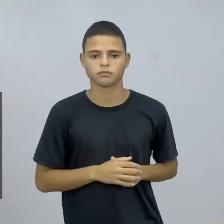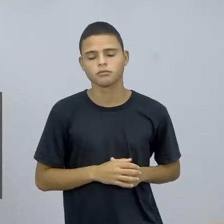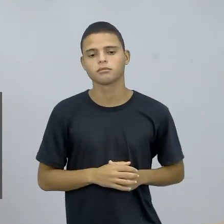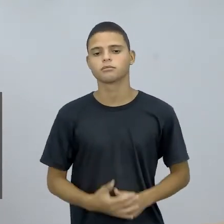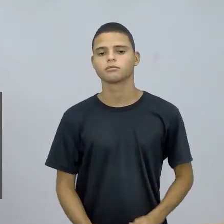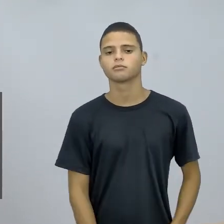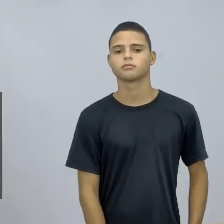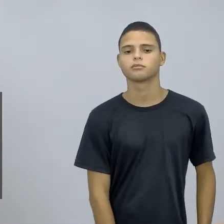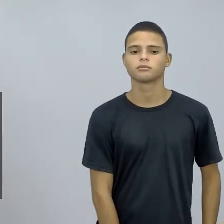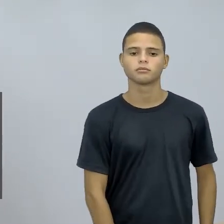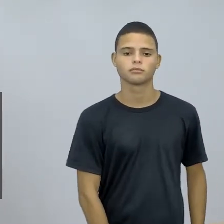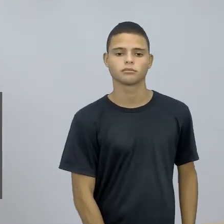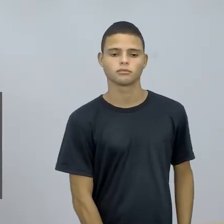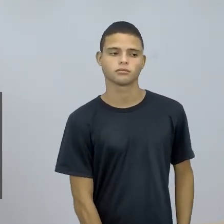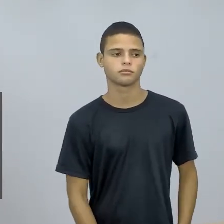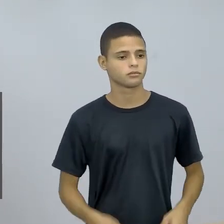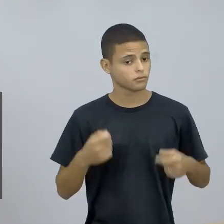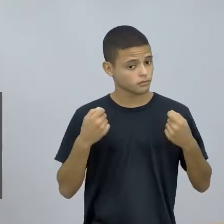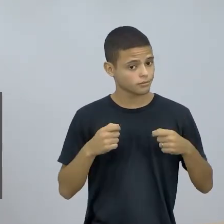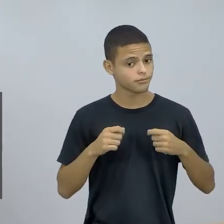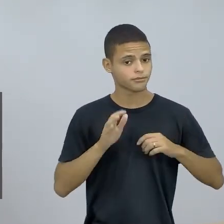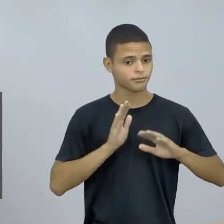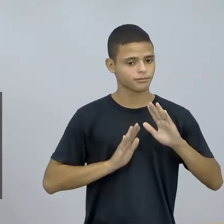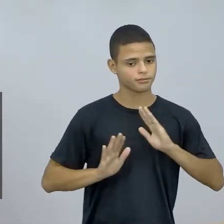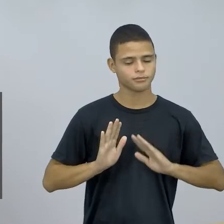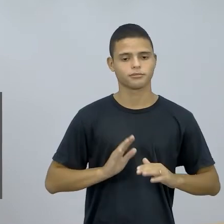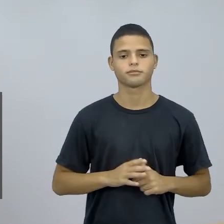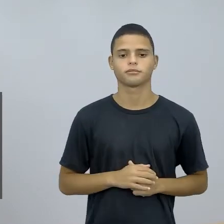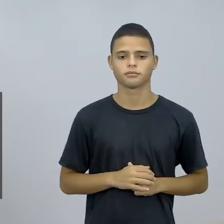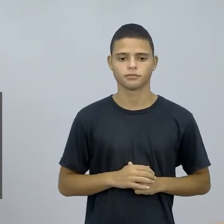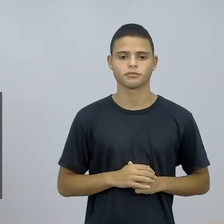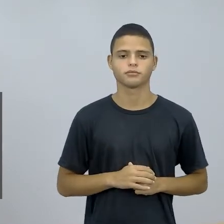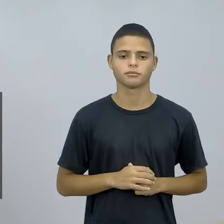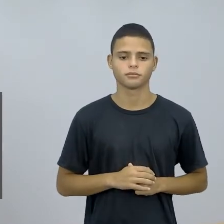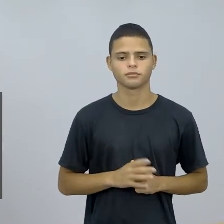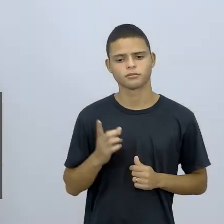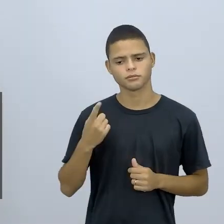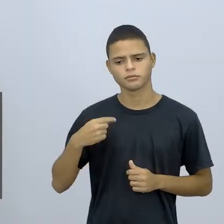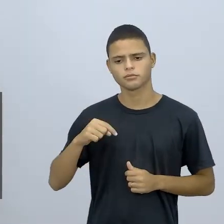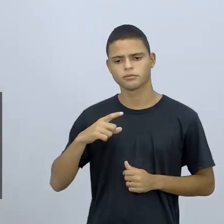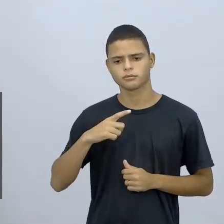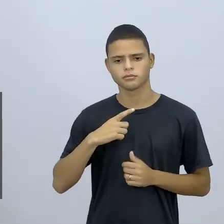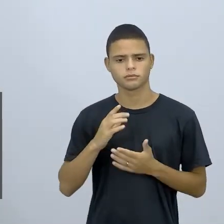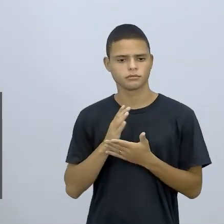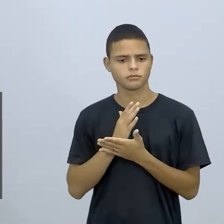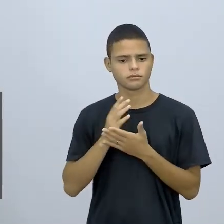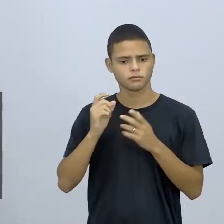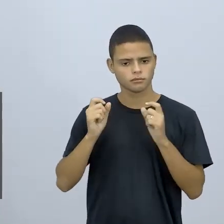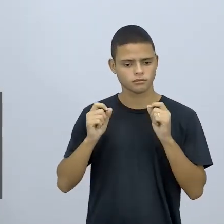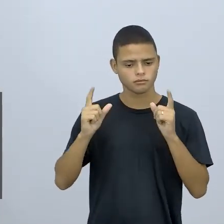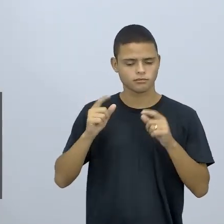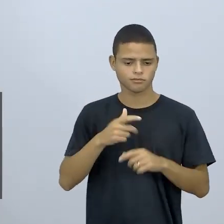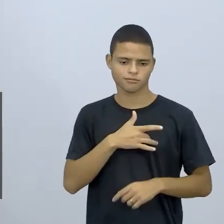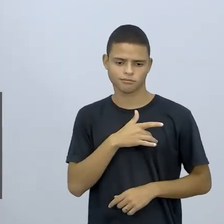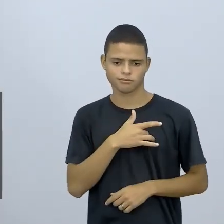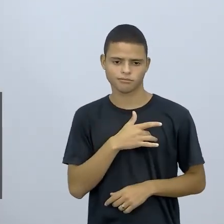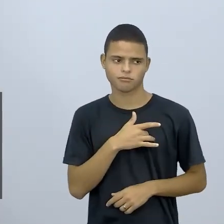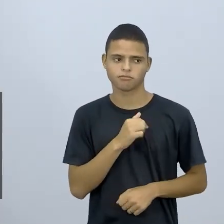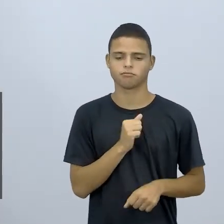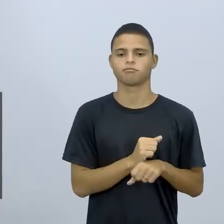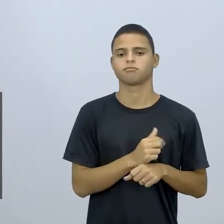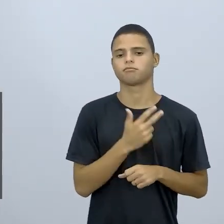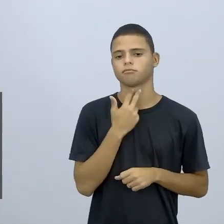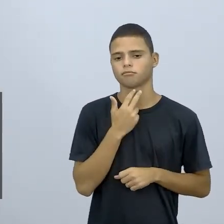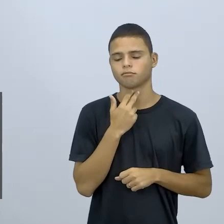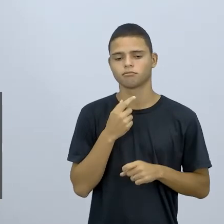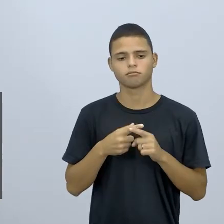Exato. Medo de sair, medo de qualquer coisa assim. E assim, medo todos nós temos, é o que você disse, ele não pode ser paralisante, senão, gente, com